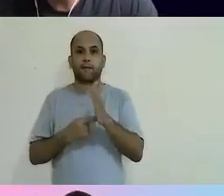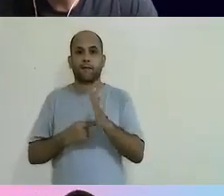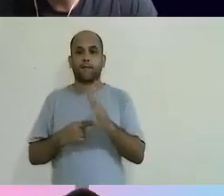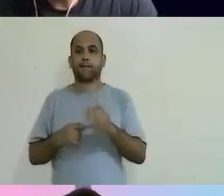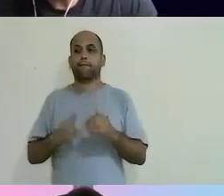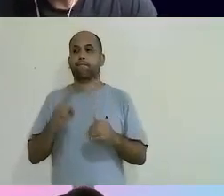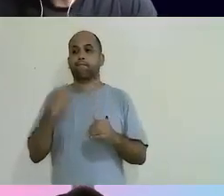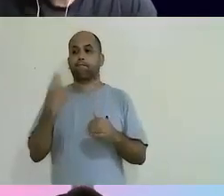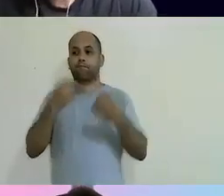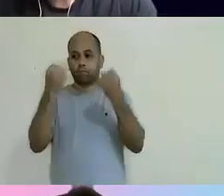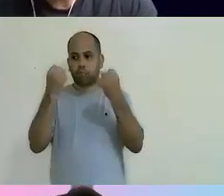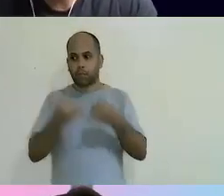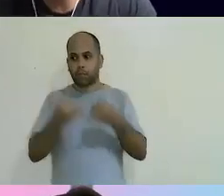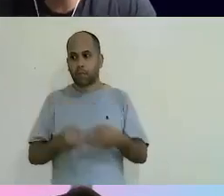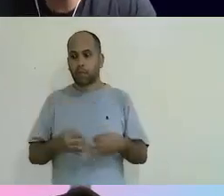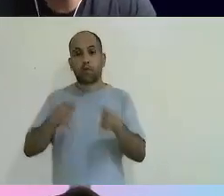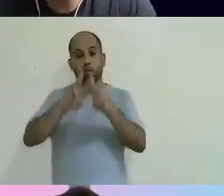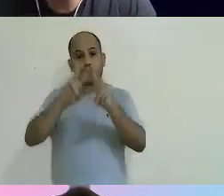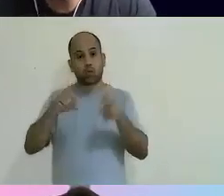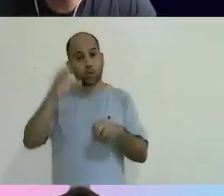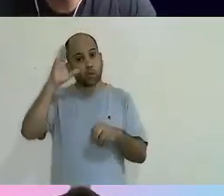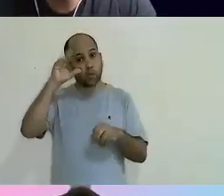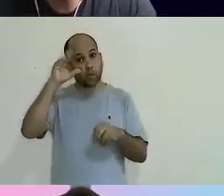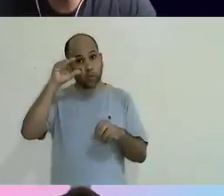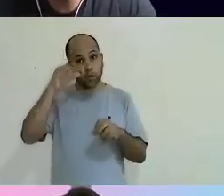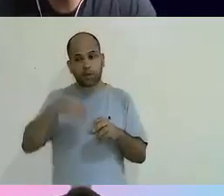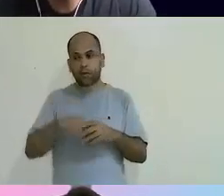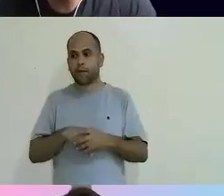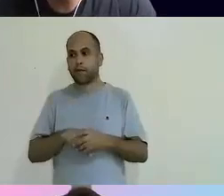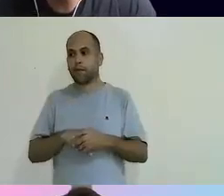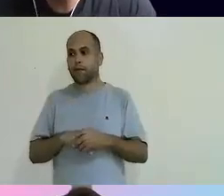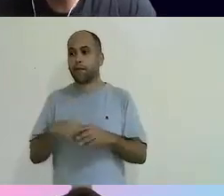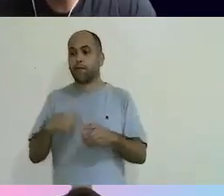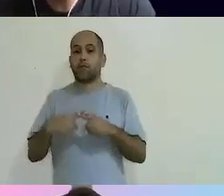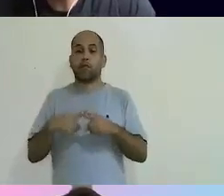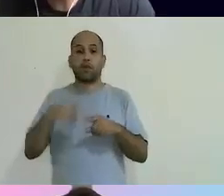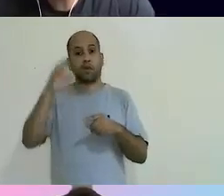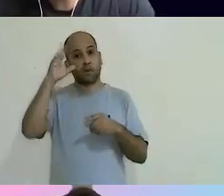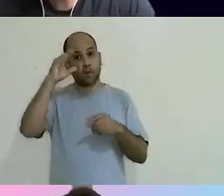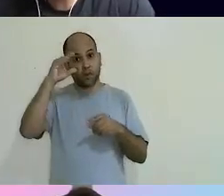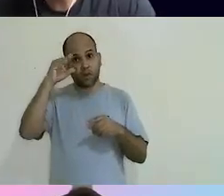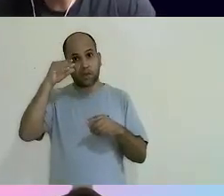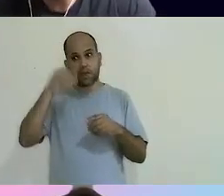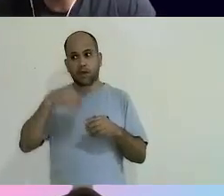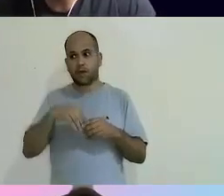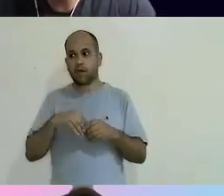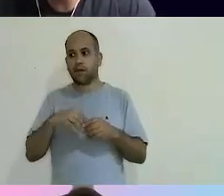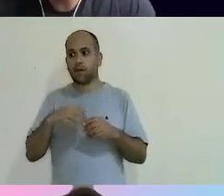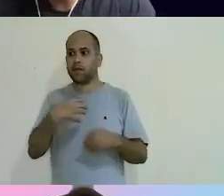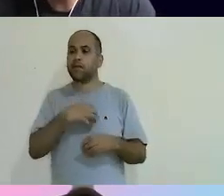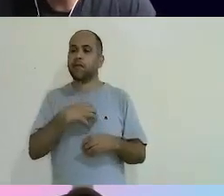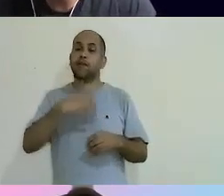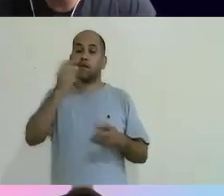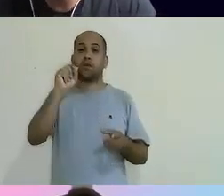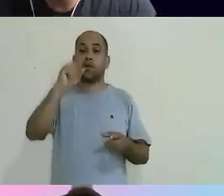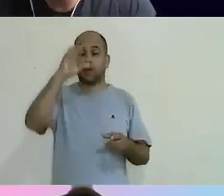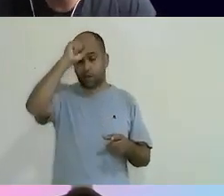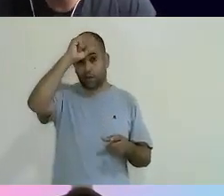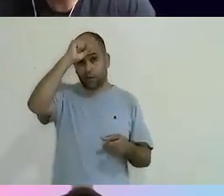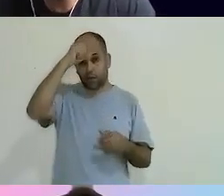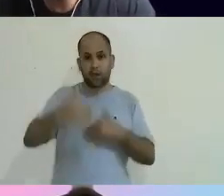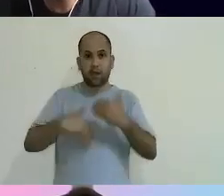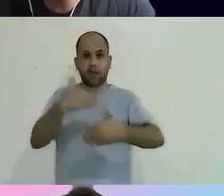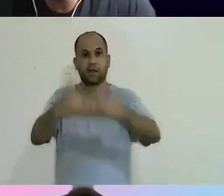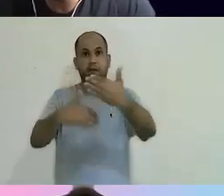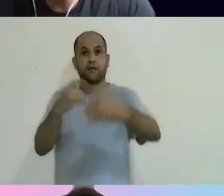gente fala muito sobre a curiosidade que move os IBMistas. Por que a curiosidade? Porque a curiosidade no sentido de aprender, de desenvolver e